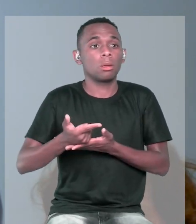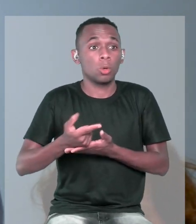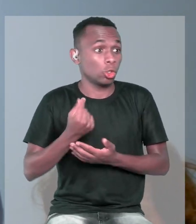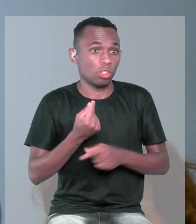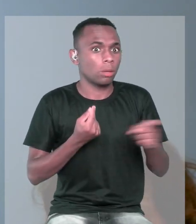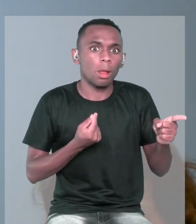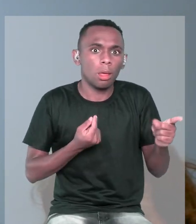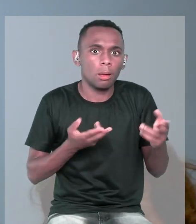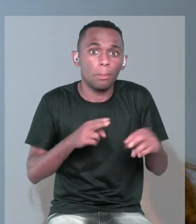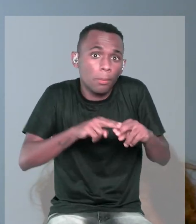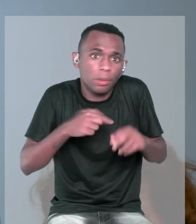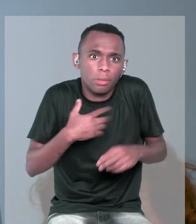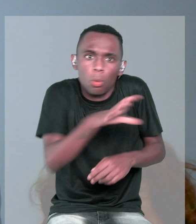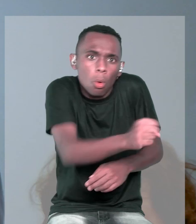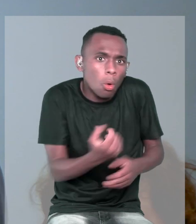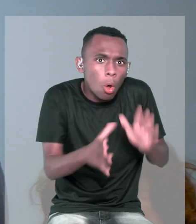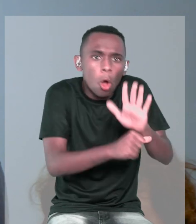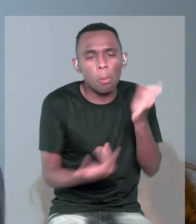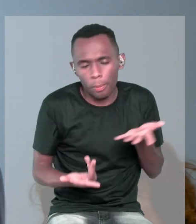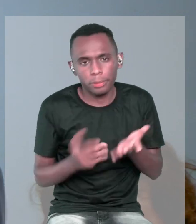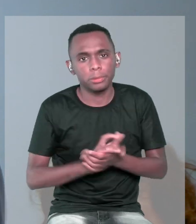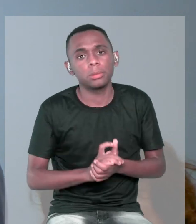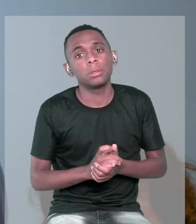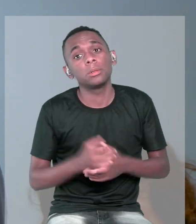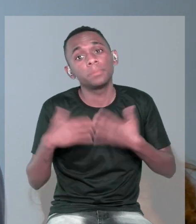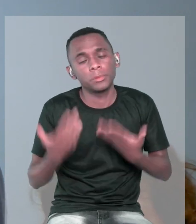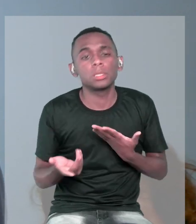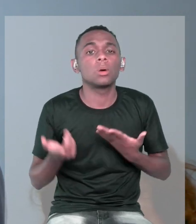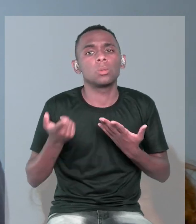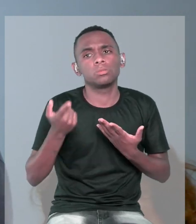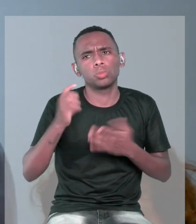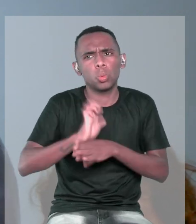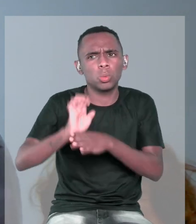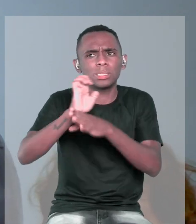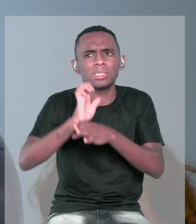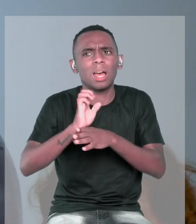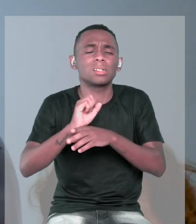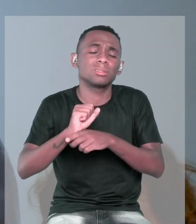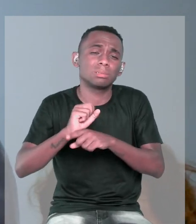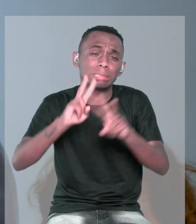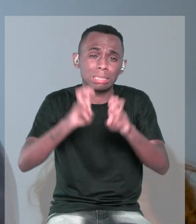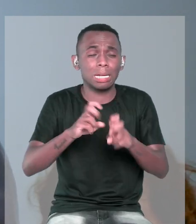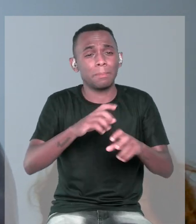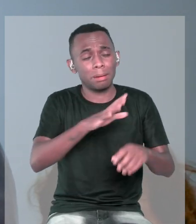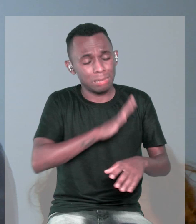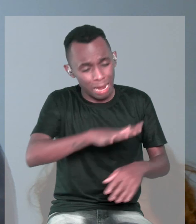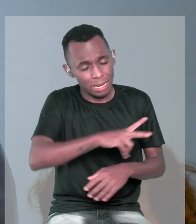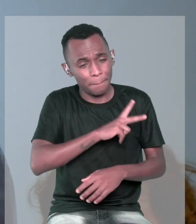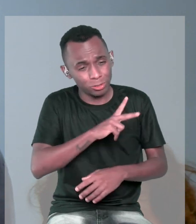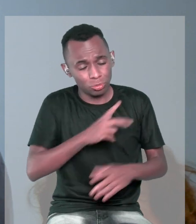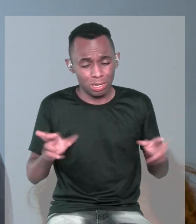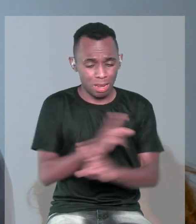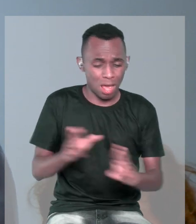lá, por isso que eu roubo. Então, não sei se a gente pode prescindir de colocar o Estado nesse debate sobre o modelo de propriedade, né? Afinal de contas, esse